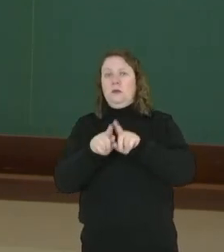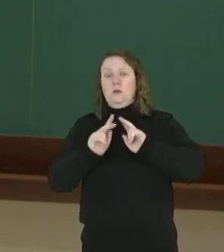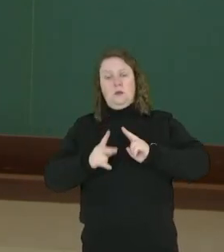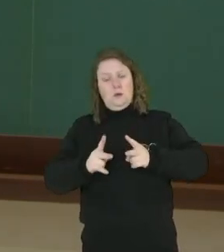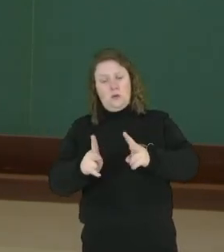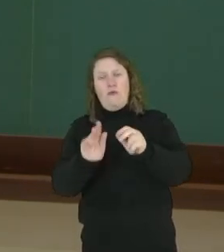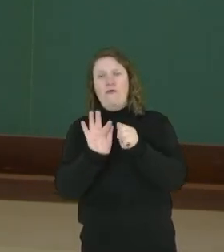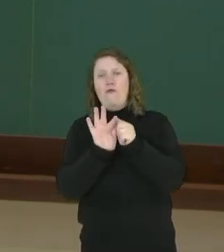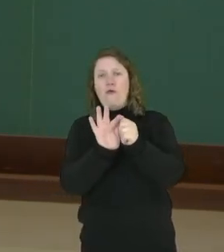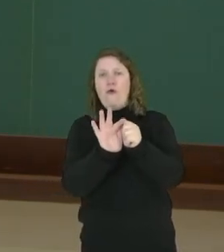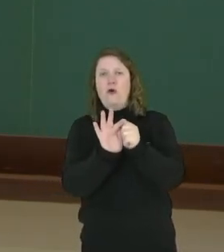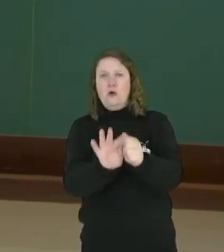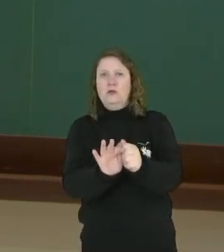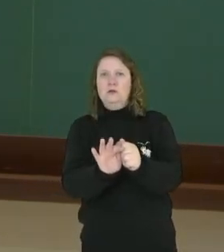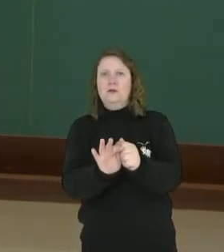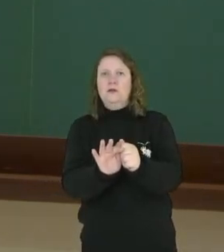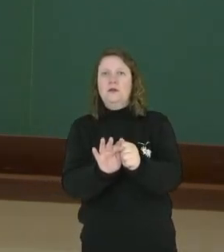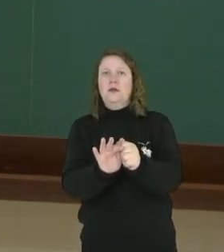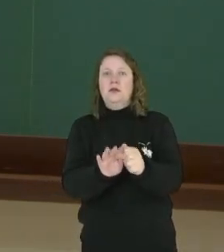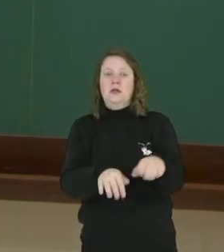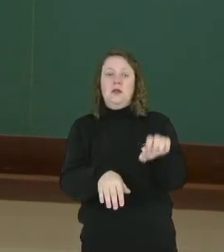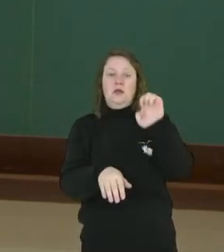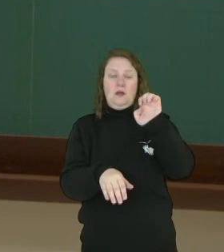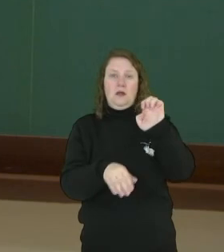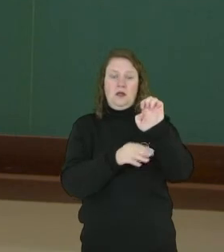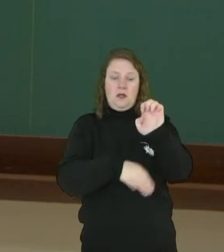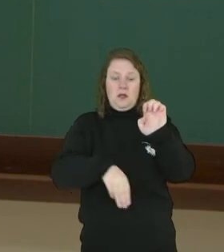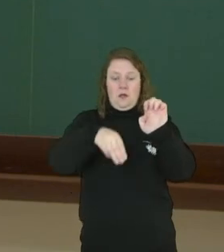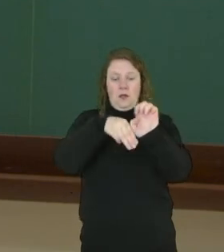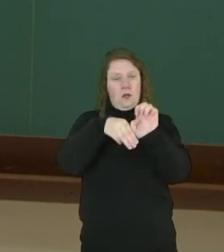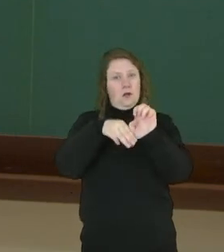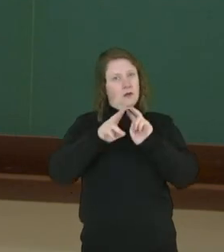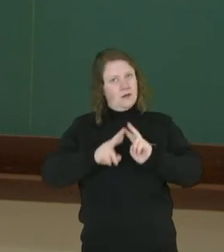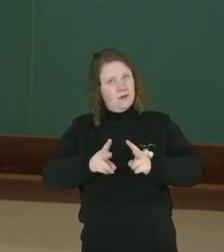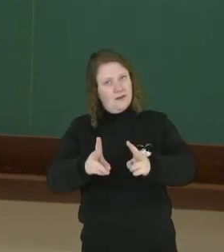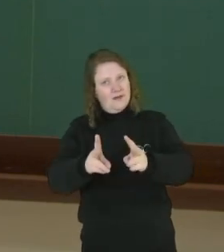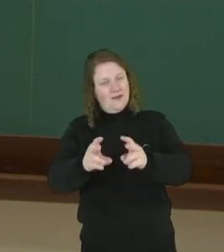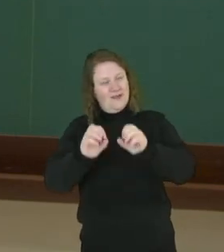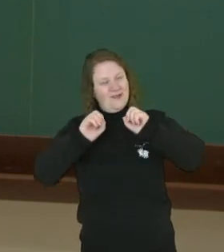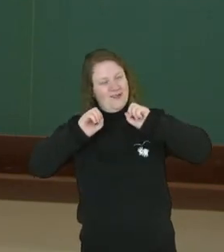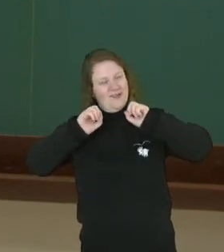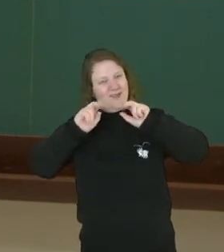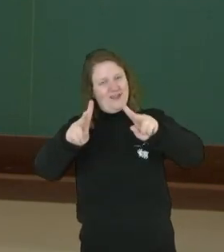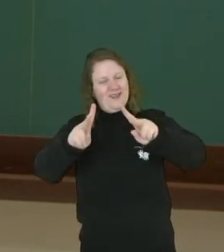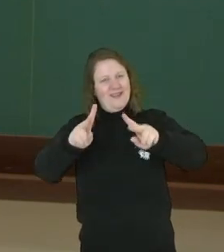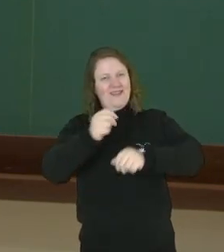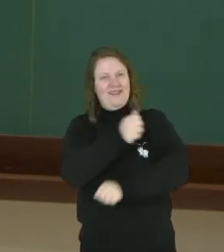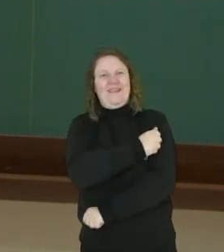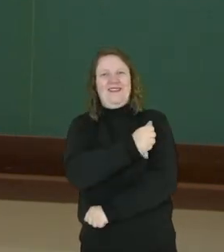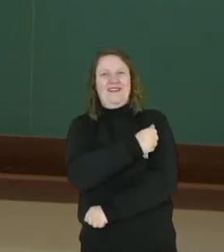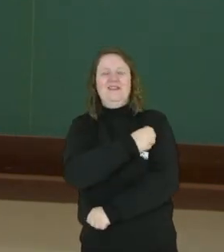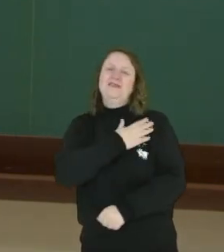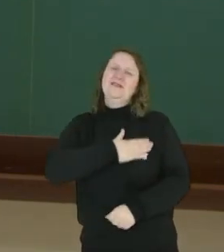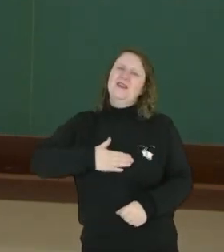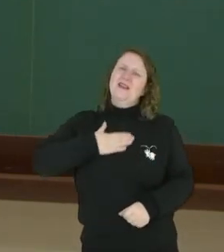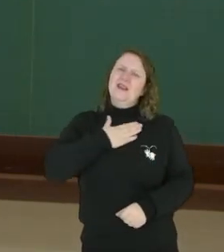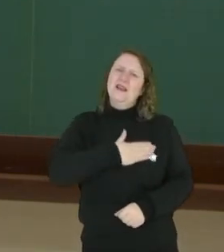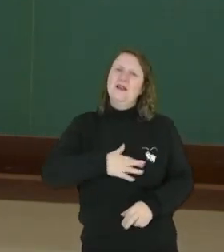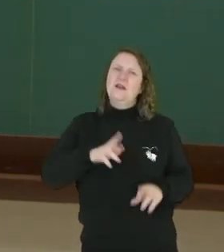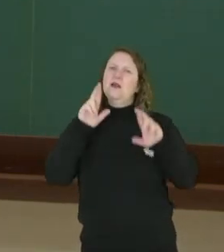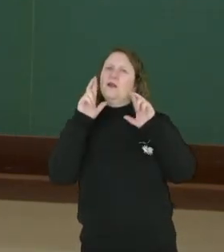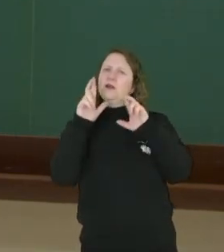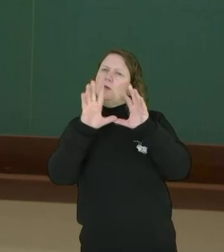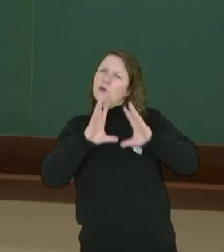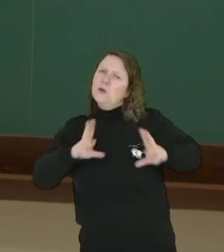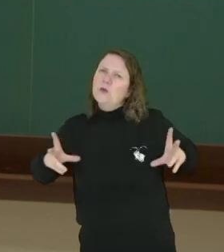a energia mecânica ela é conservada. Beleza, meus queridos? Queridos, eu espero que vocês tenham gostado dessa